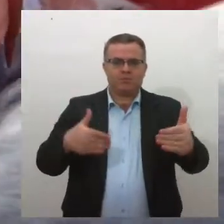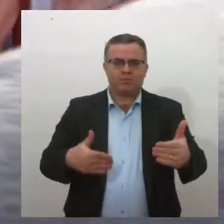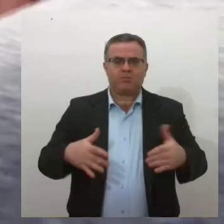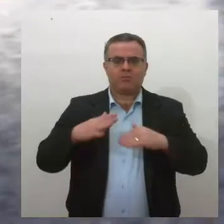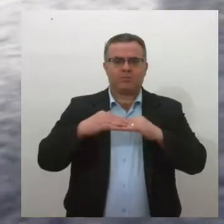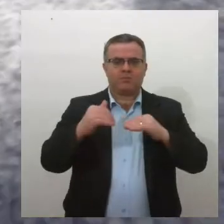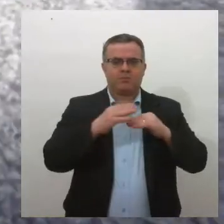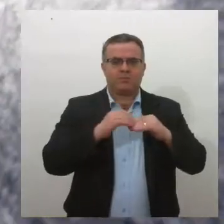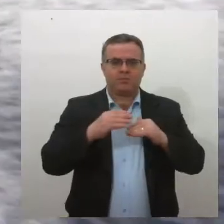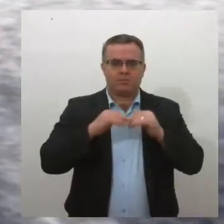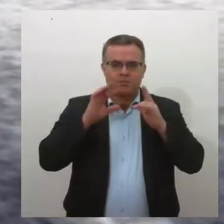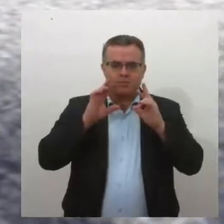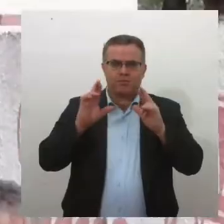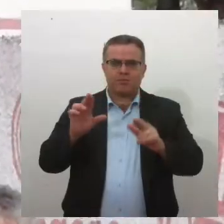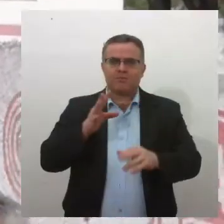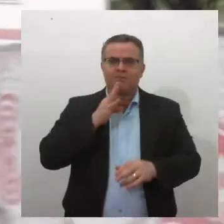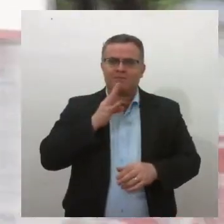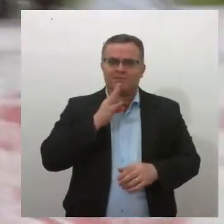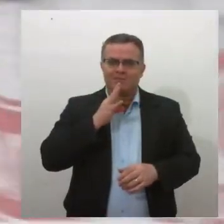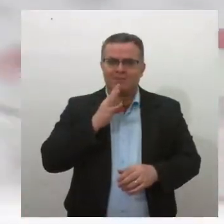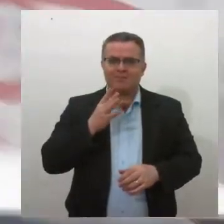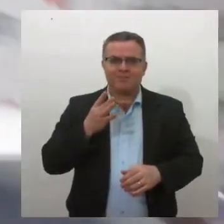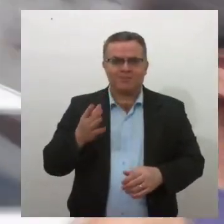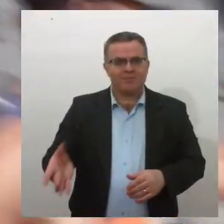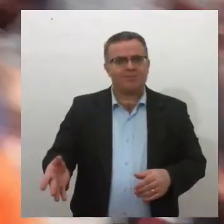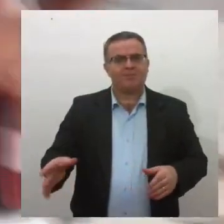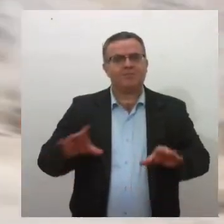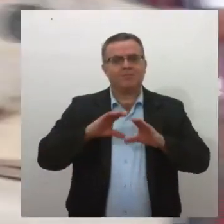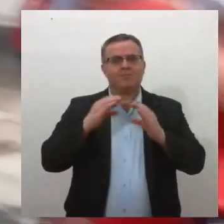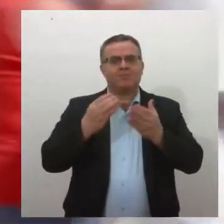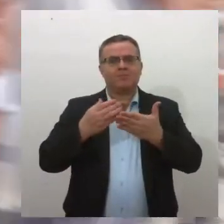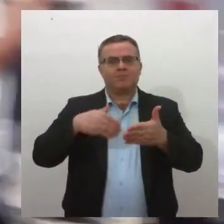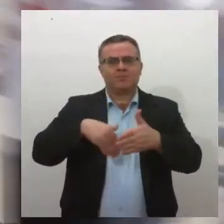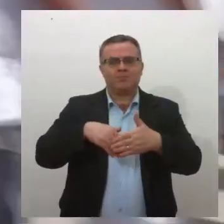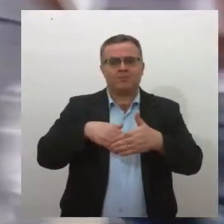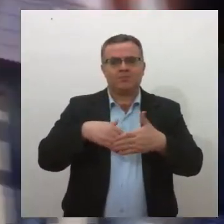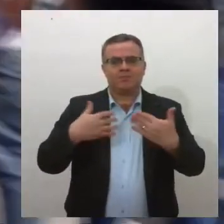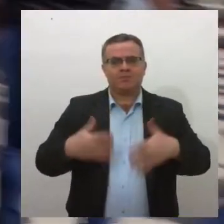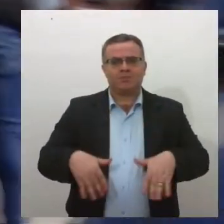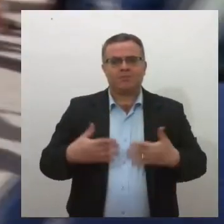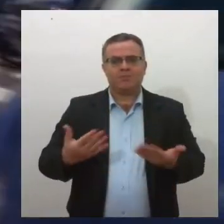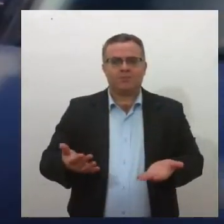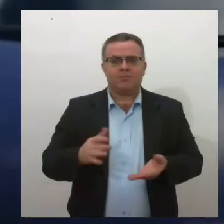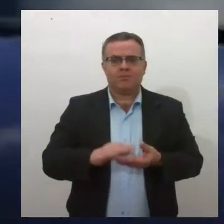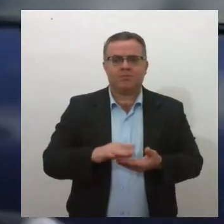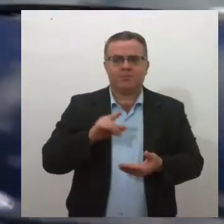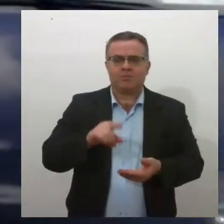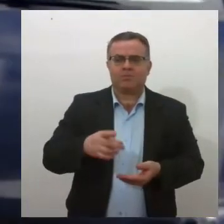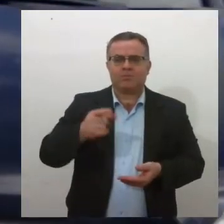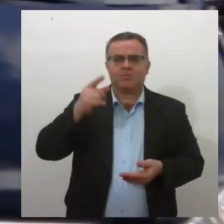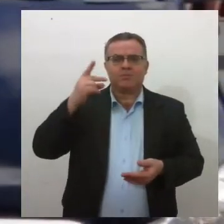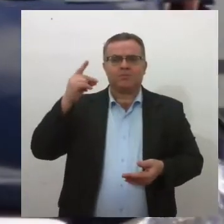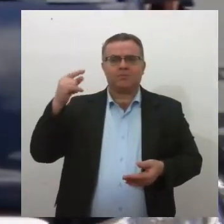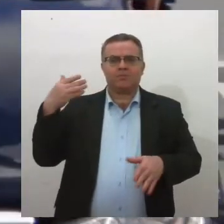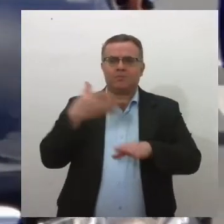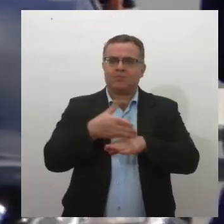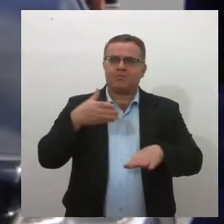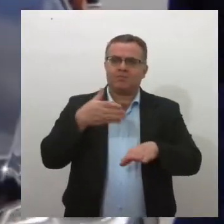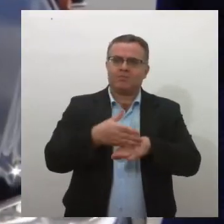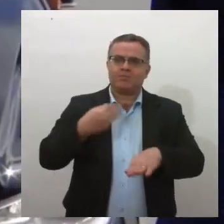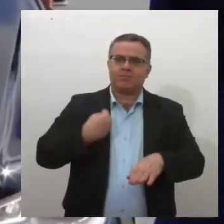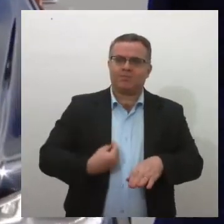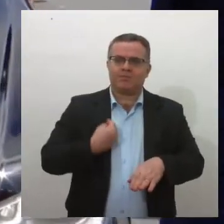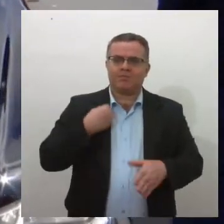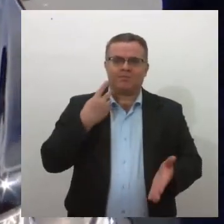e reconhecimento em frente ao estádio João Hora de Oliveira, que Reinaldo Moura sempre teve